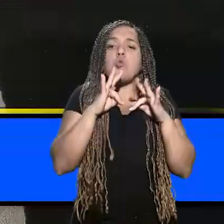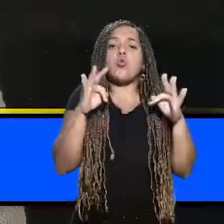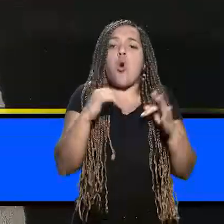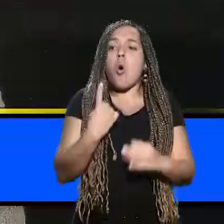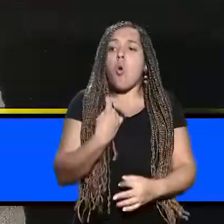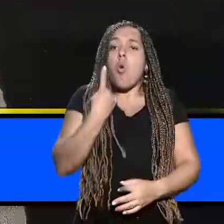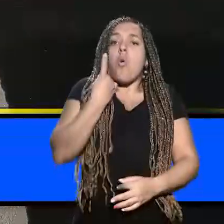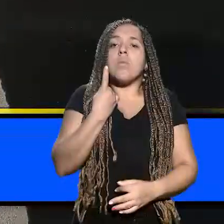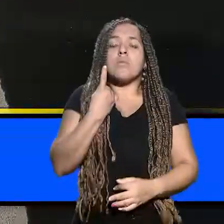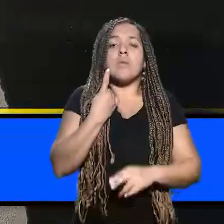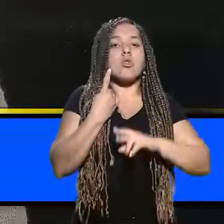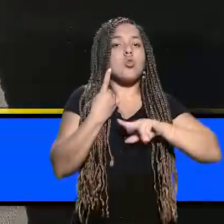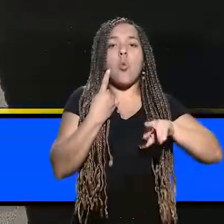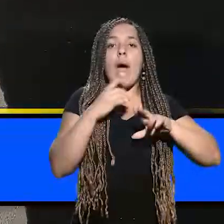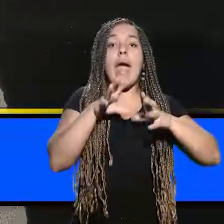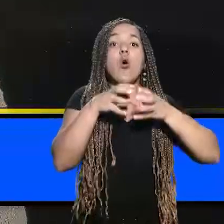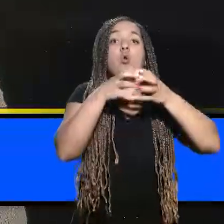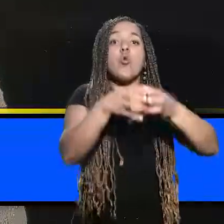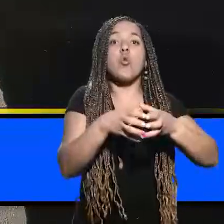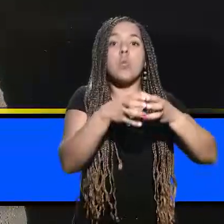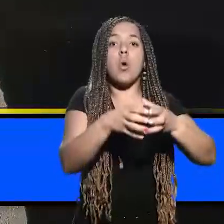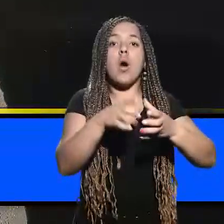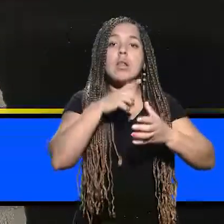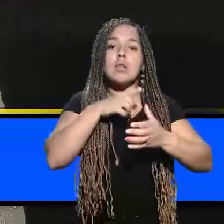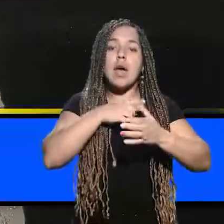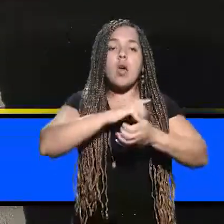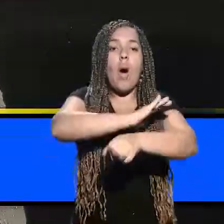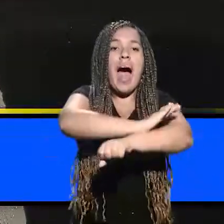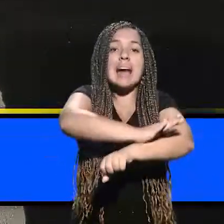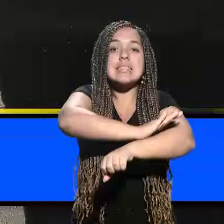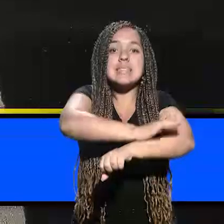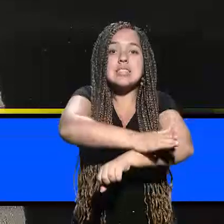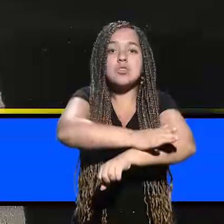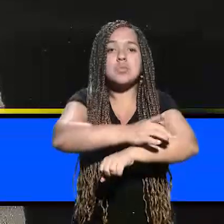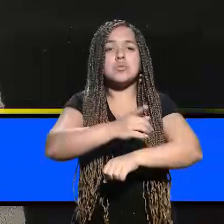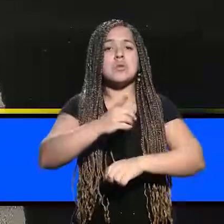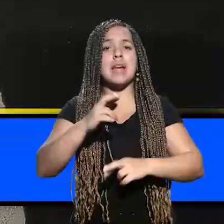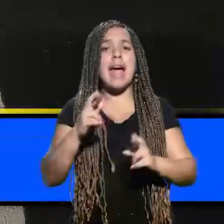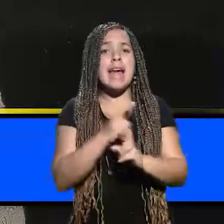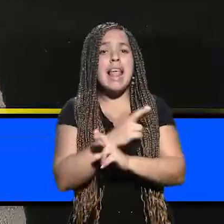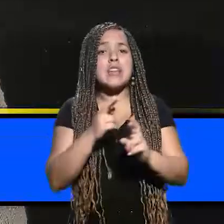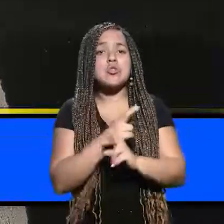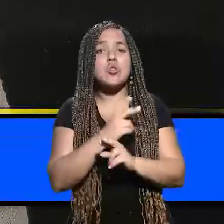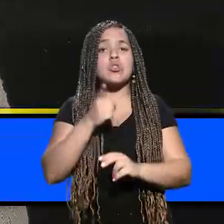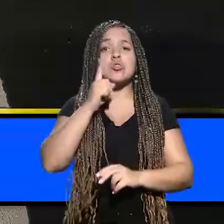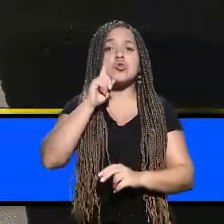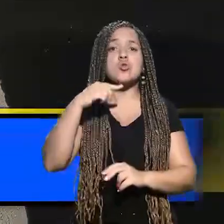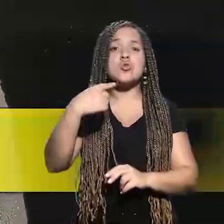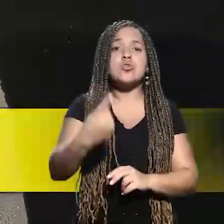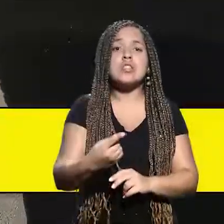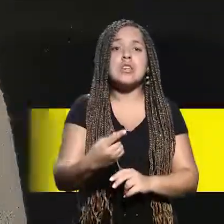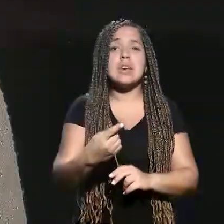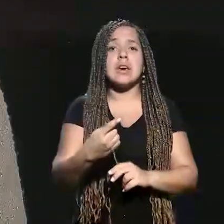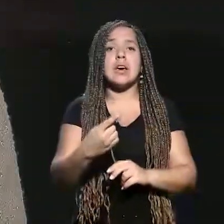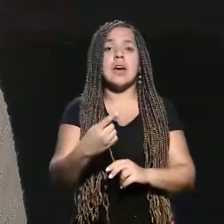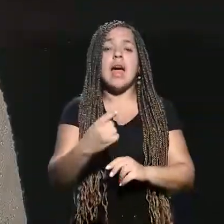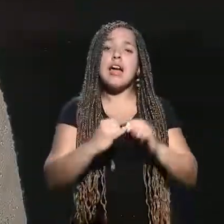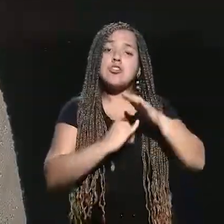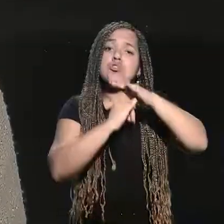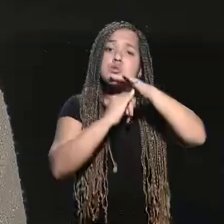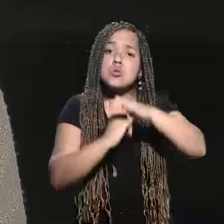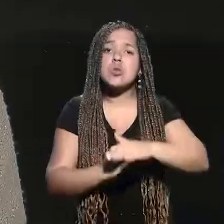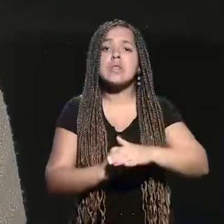é coletiva, né? O racismo institucional, o racismo nas relações cotidianas causa traumas, feridas,